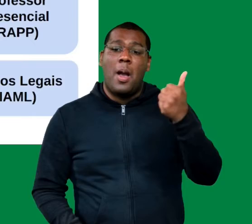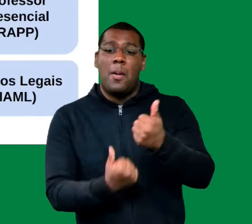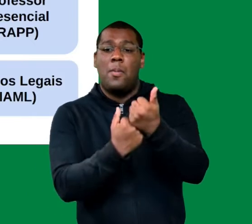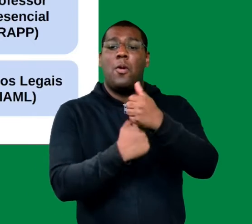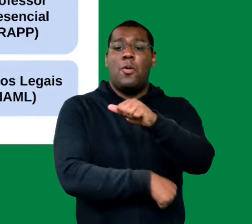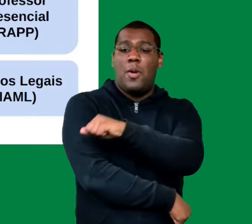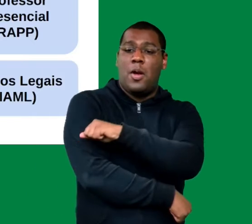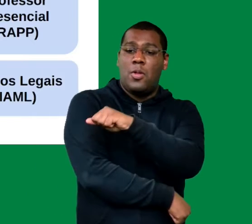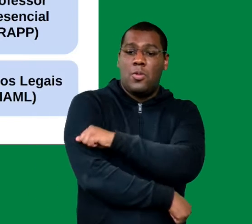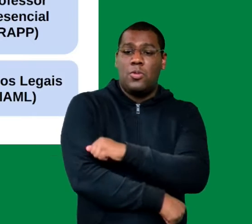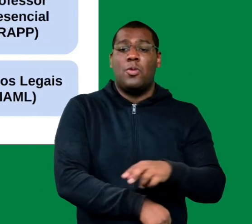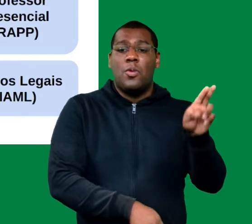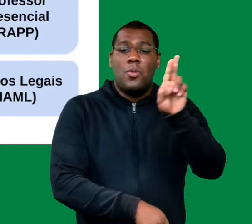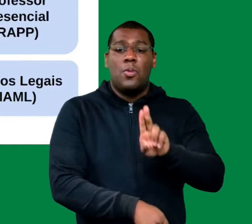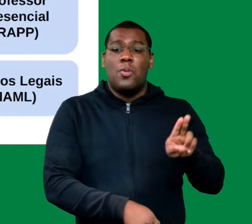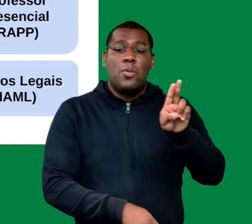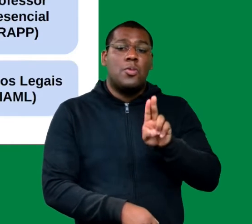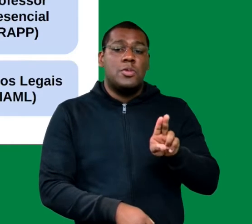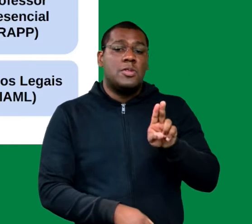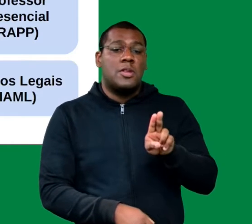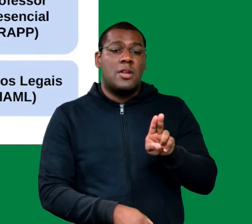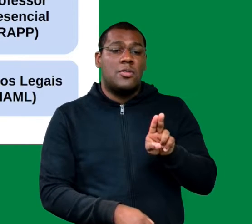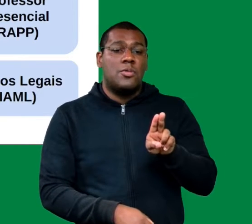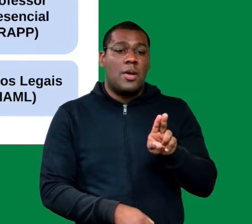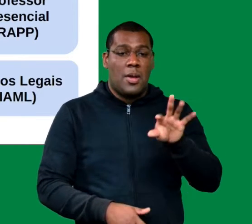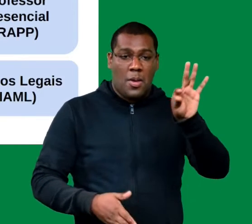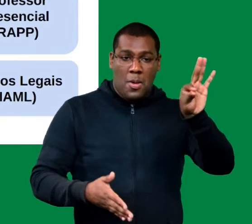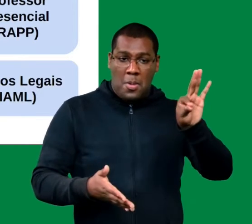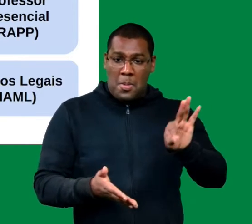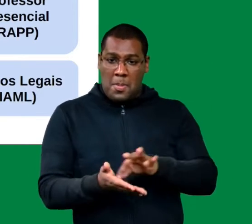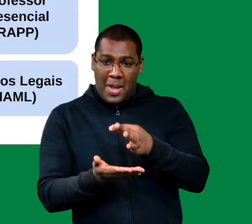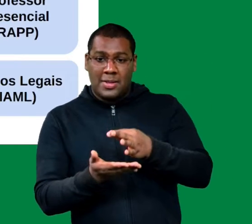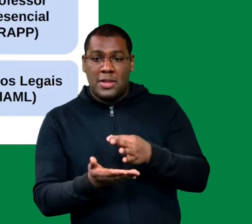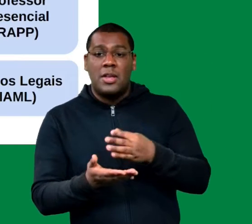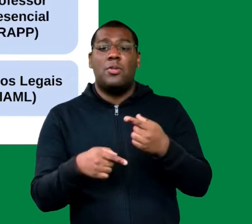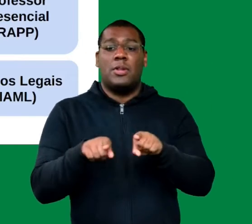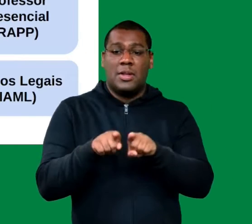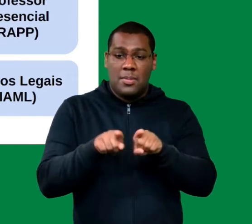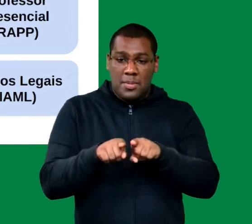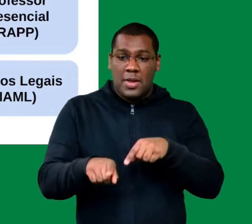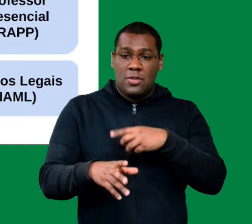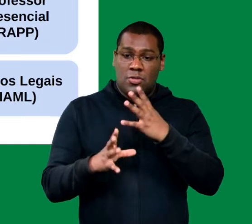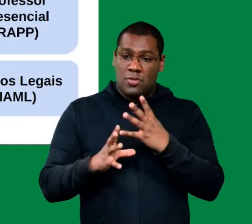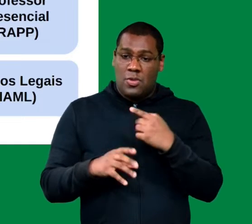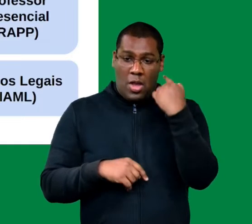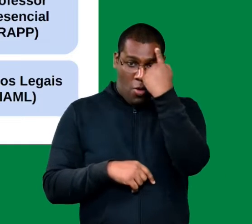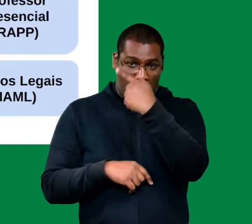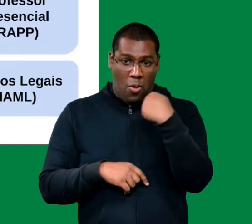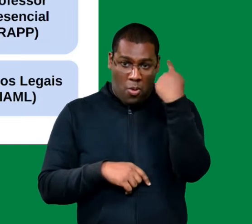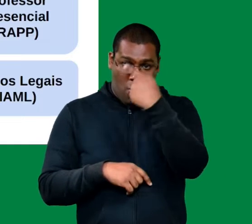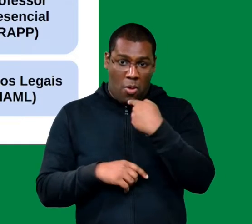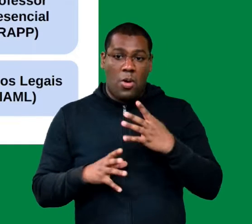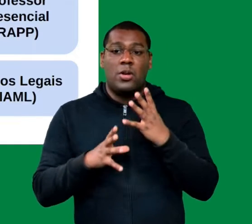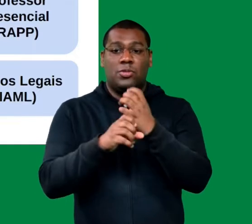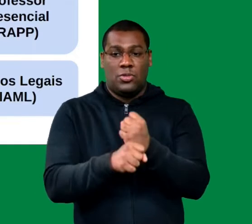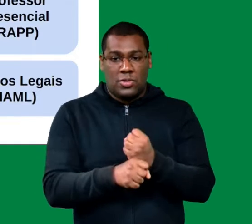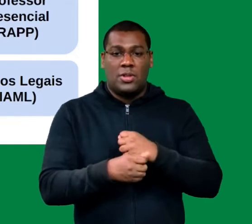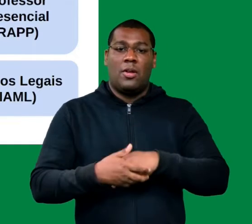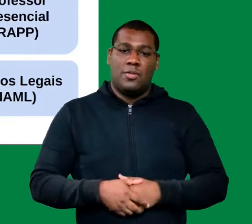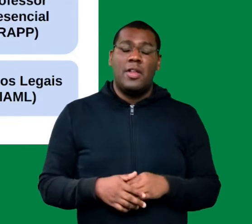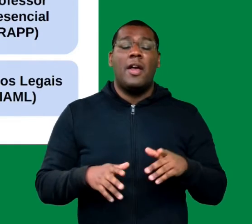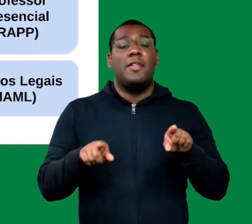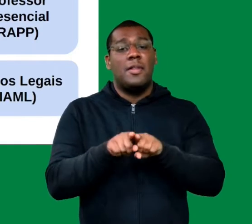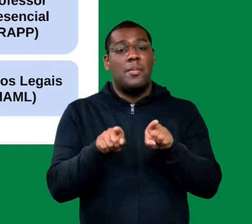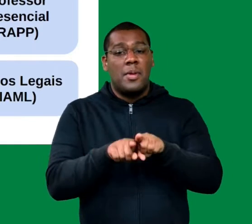é utilizado matrícula equalizada por carga horária e dias ativos, renda familiar per capita, no funcionamento e